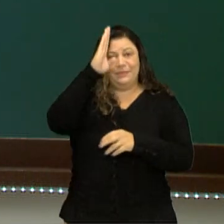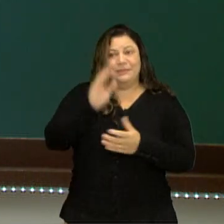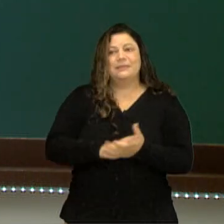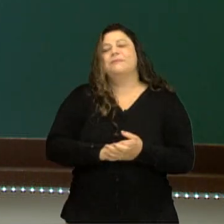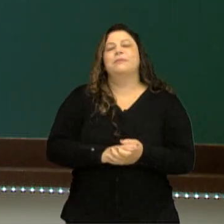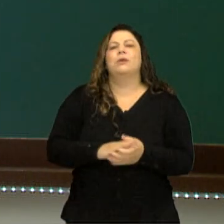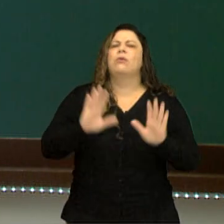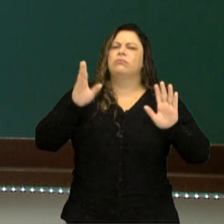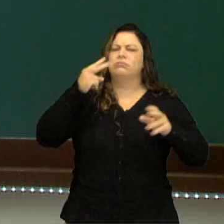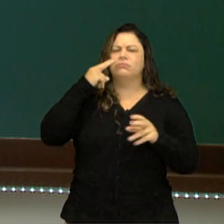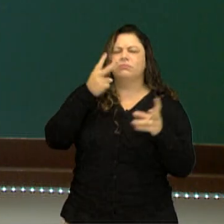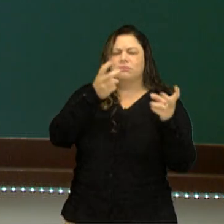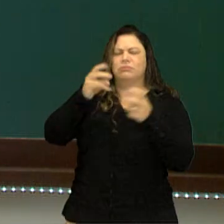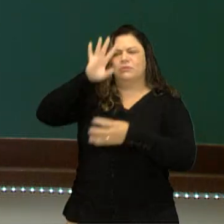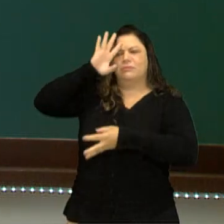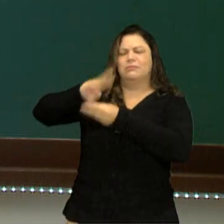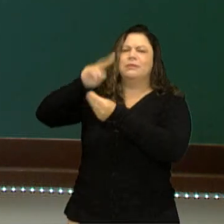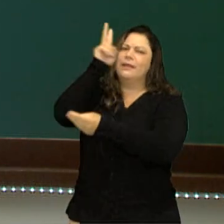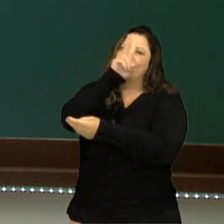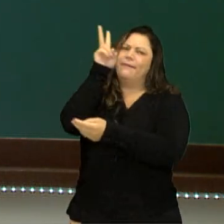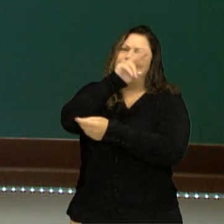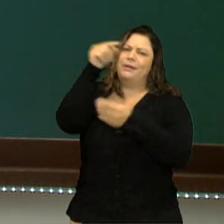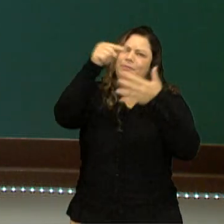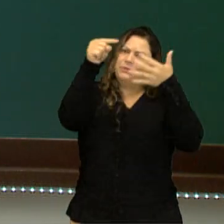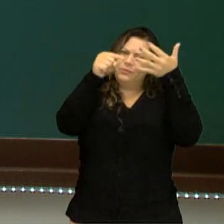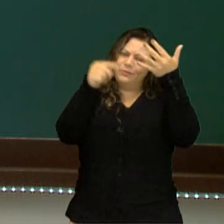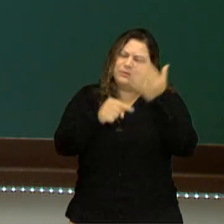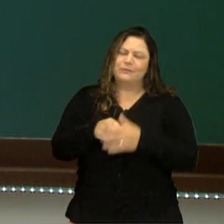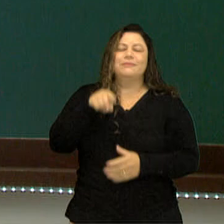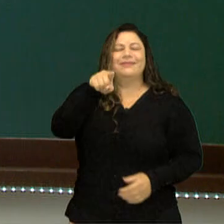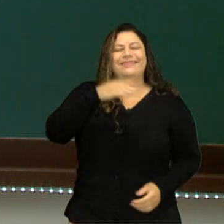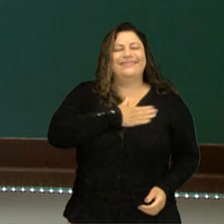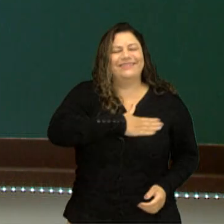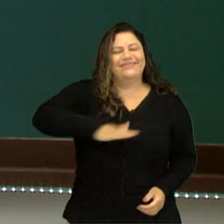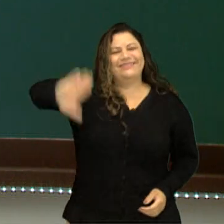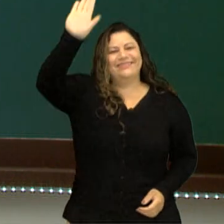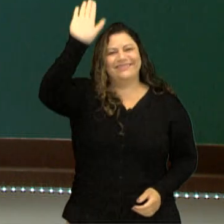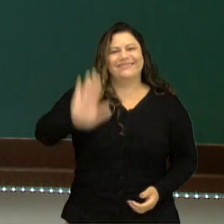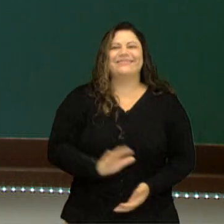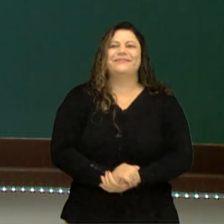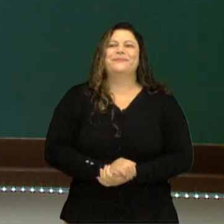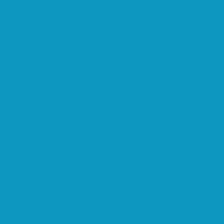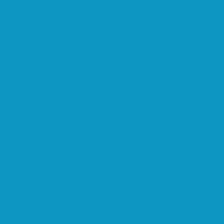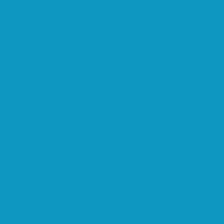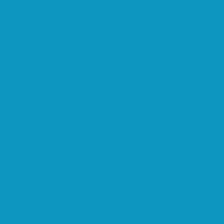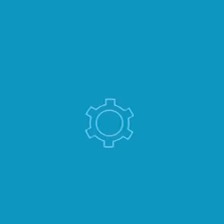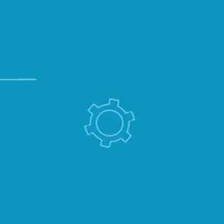revisou várias outras coisas. Espero que vocês tenham gostado e até breve, galera.